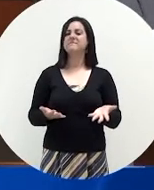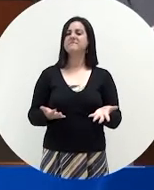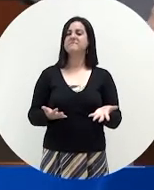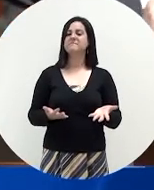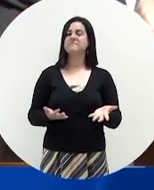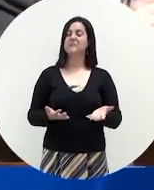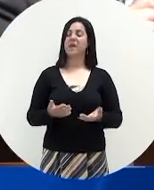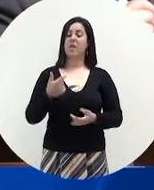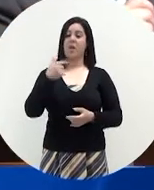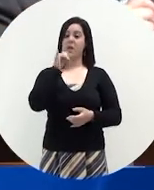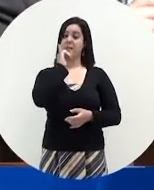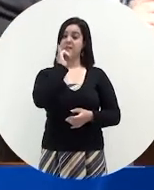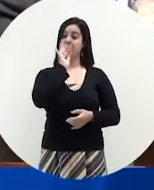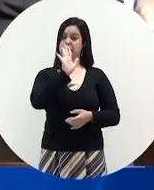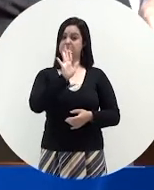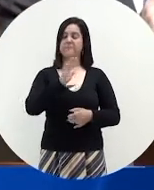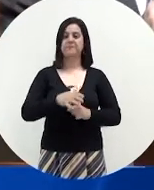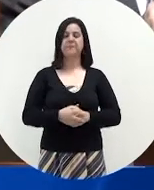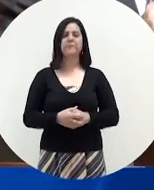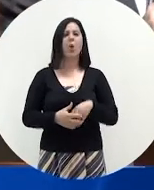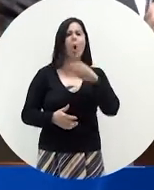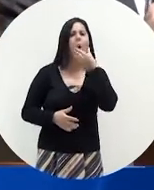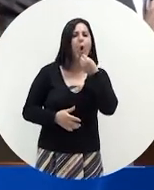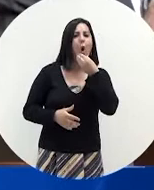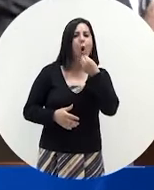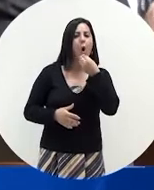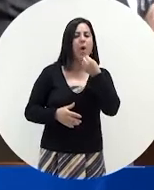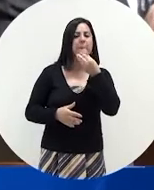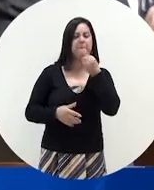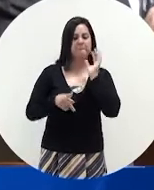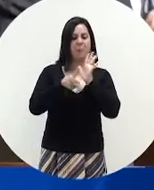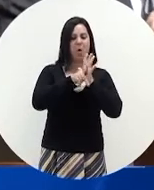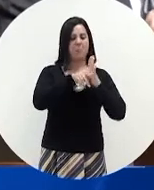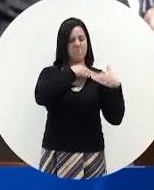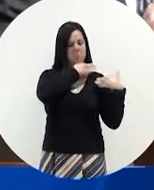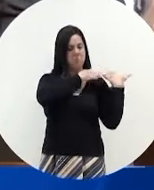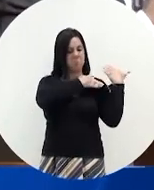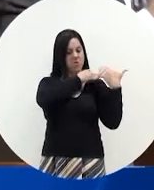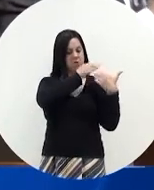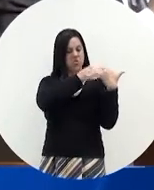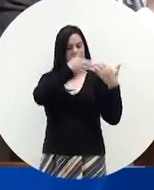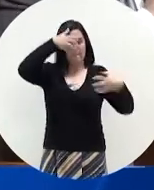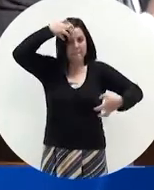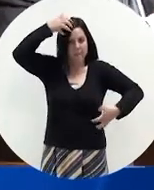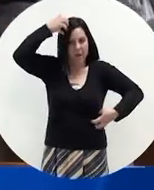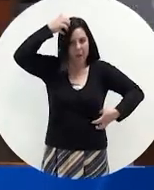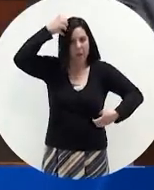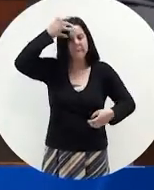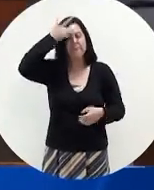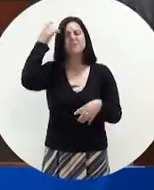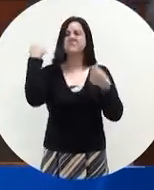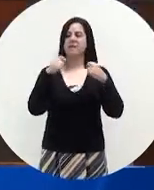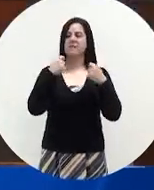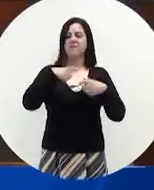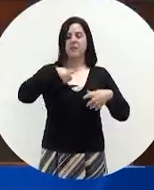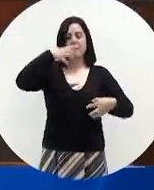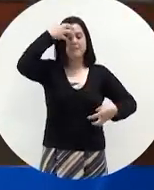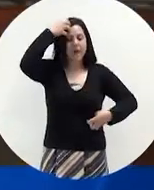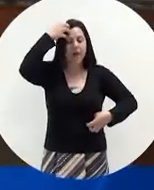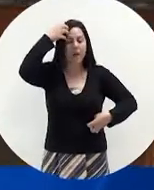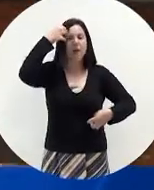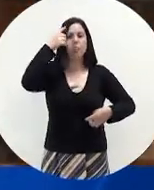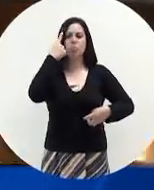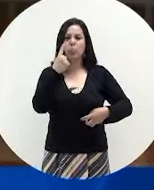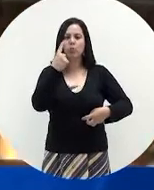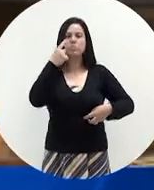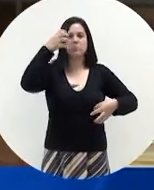evolucionistas, pois a mais notória das quais é a presença de lacunas no registro fóssil. O que eu quero dizer com